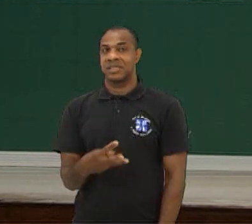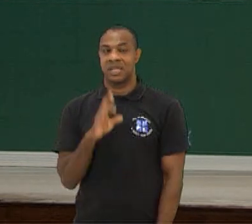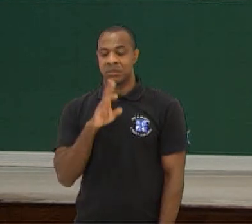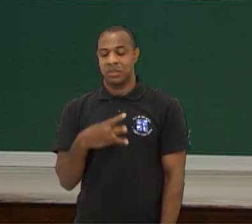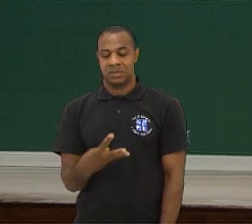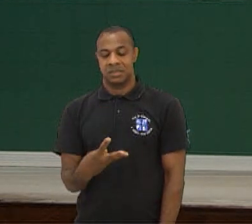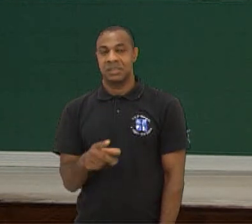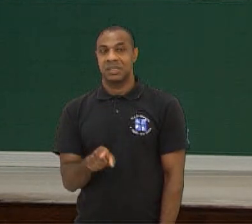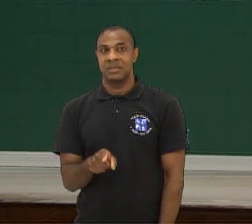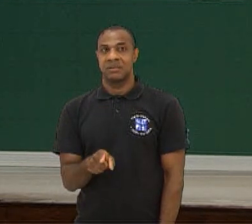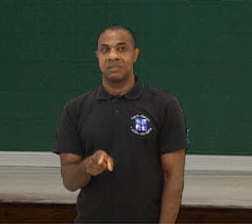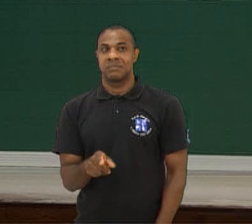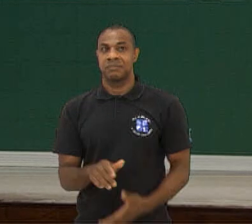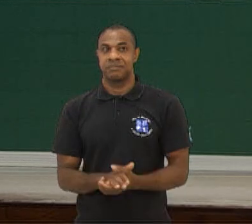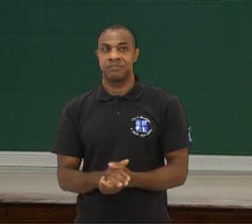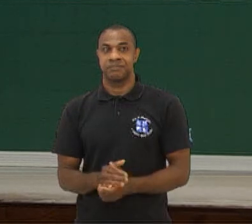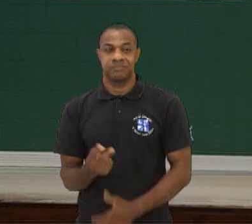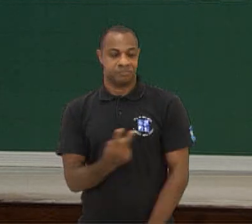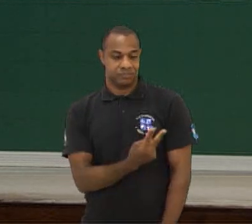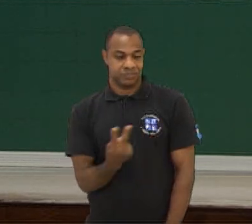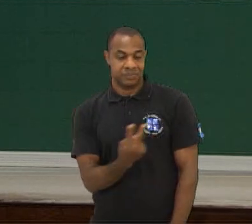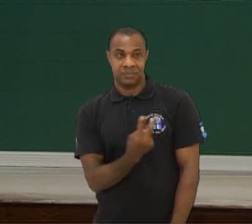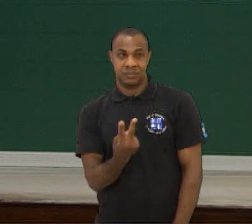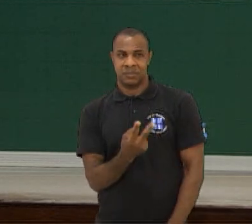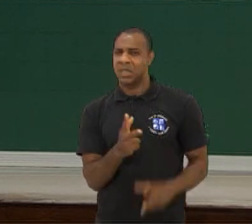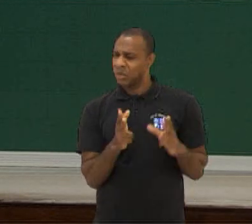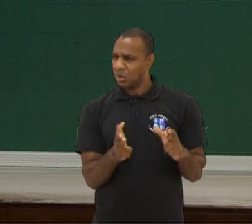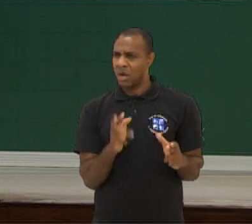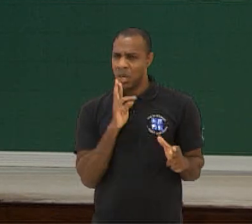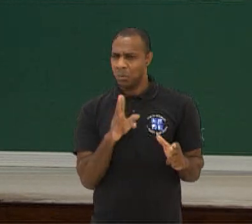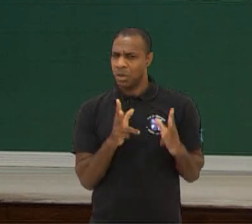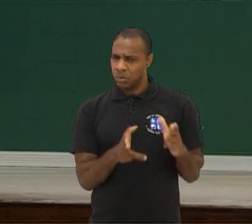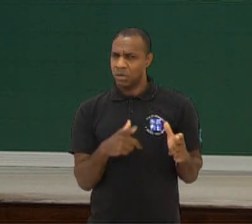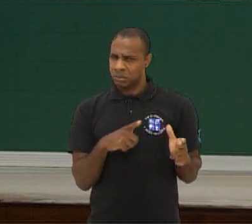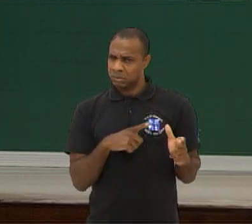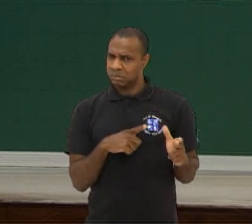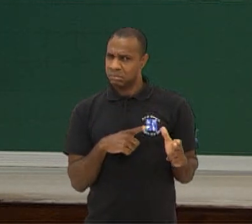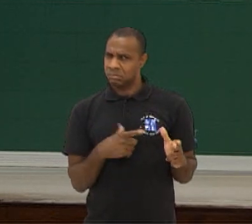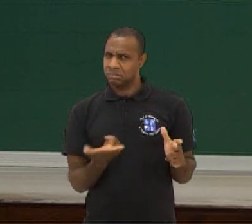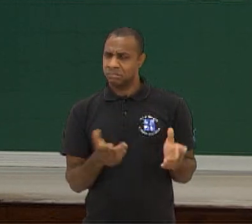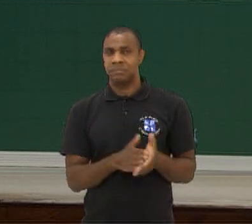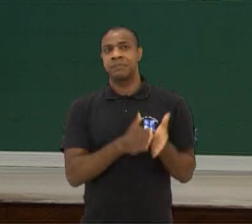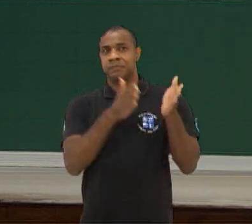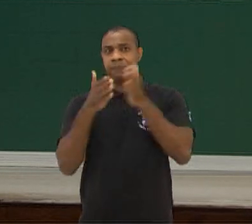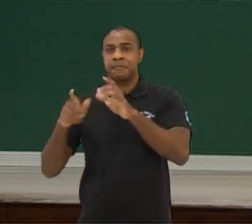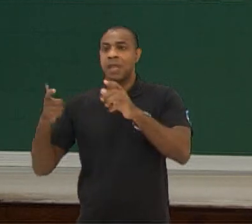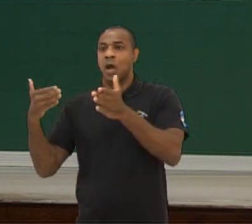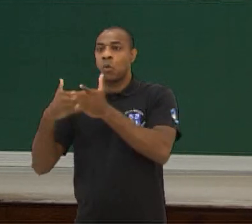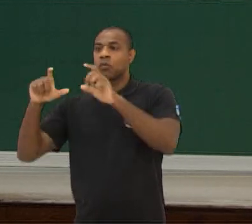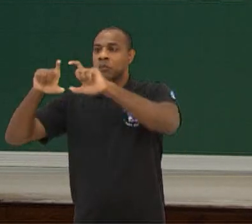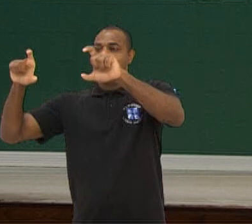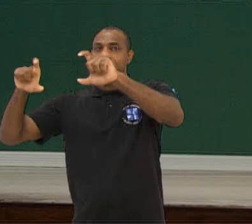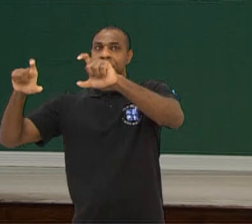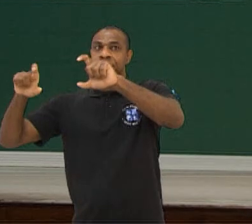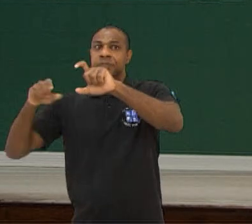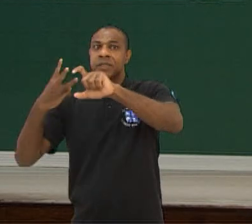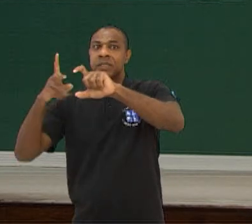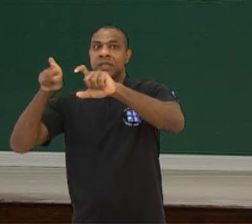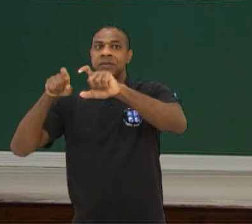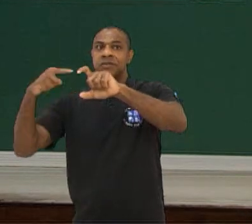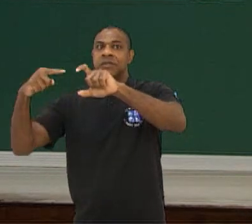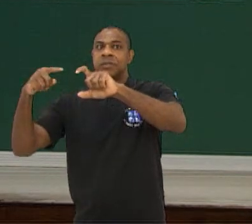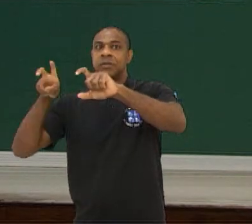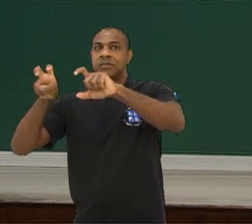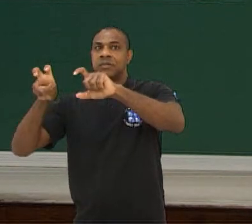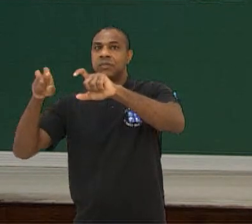duas são equivalentes? Eu acho que não. E vocês? Vamos fazer a última? Então, aqui, ó.